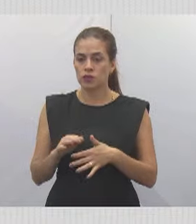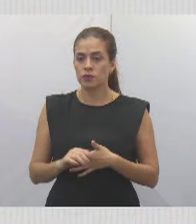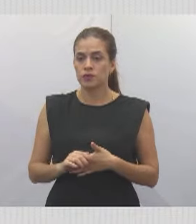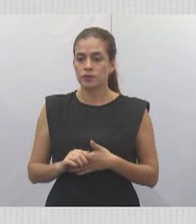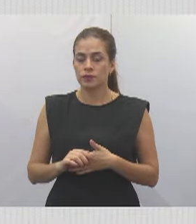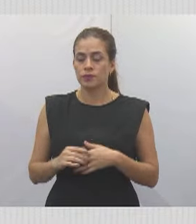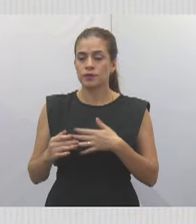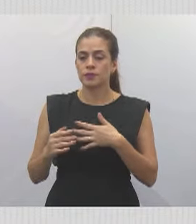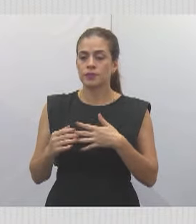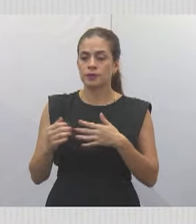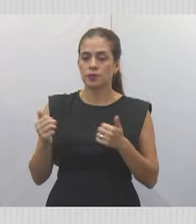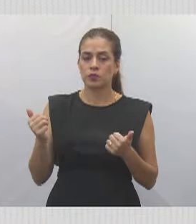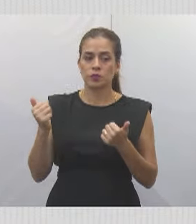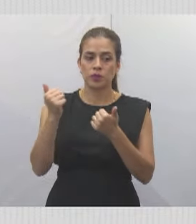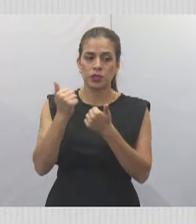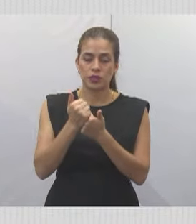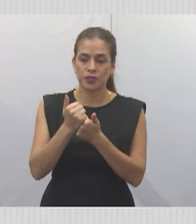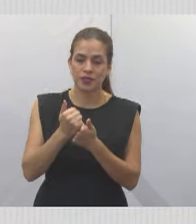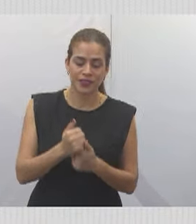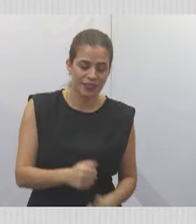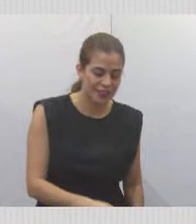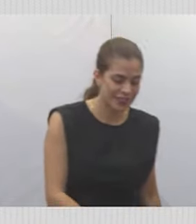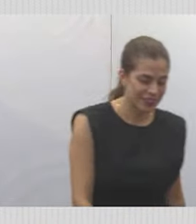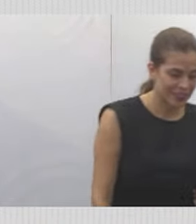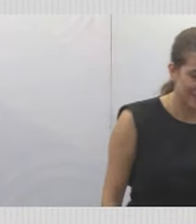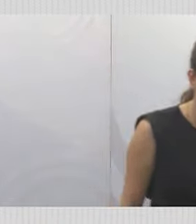Procedimentos especializados,